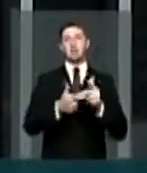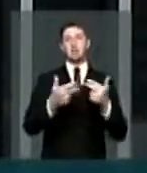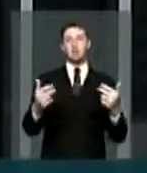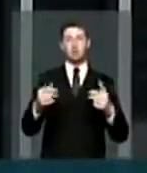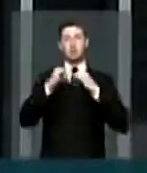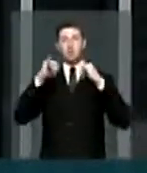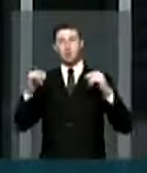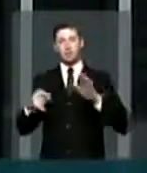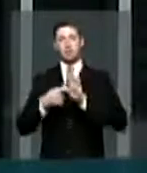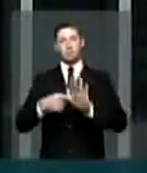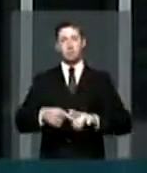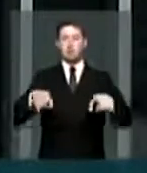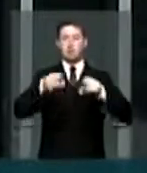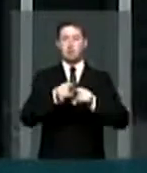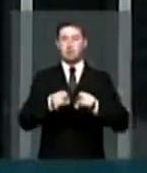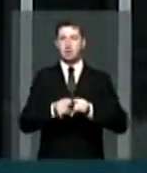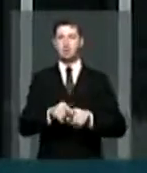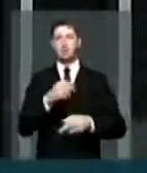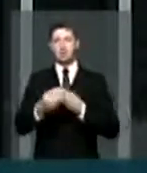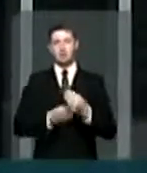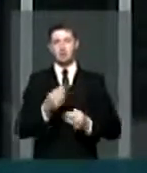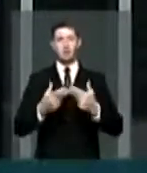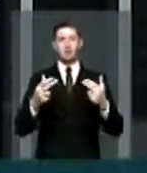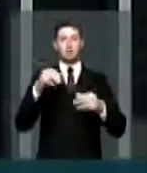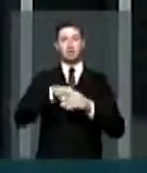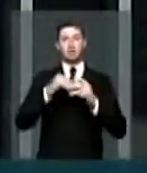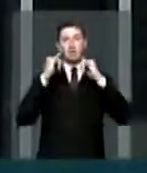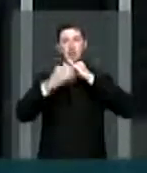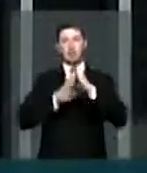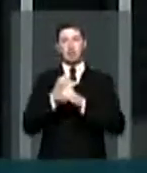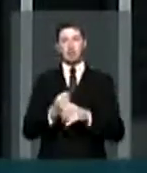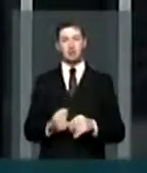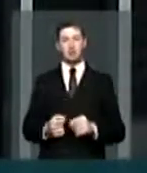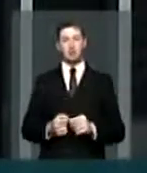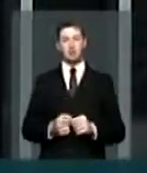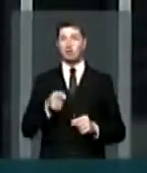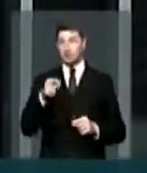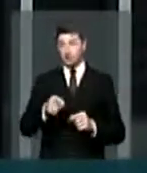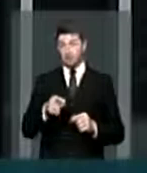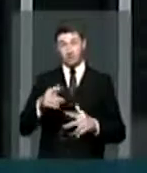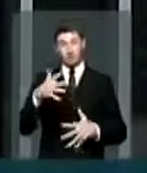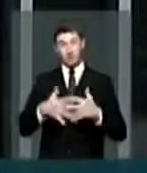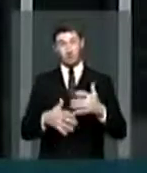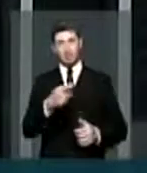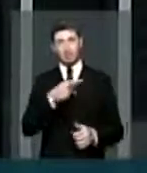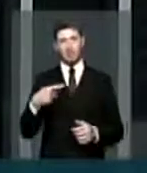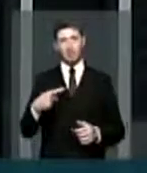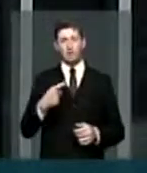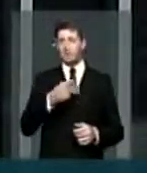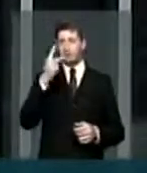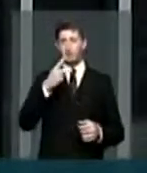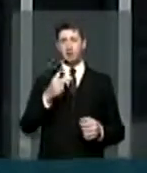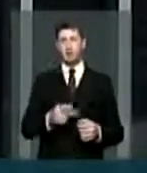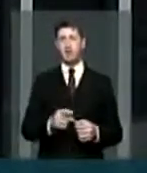a indique, inclusive pelo uso dos meios de comunicação e internet. Novamente, está impedindo um pastor de pregar a palavra de Deus, pois